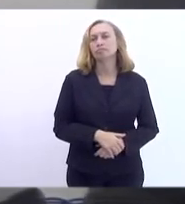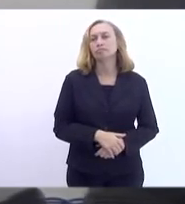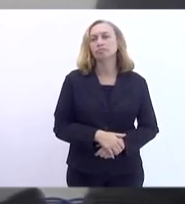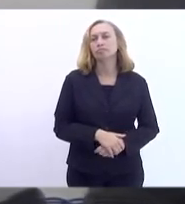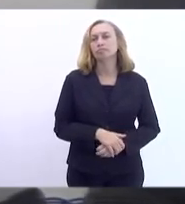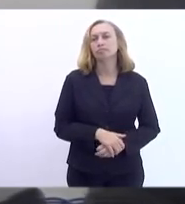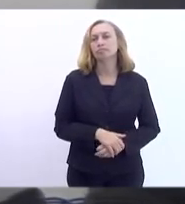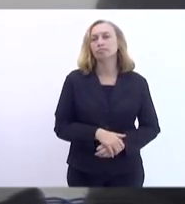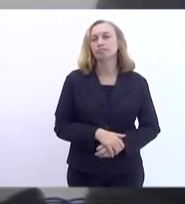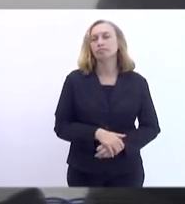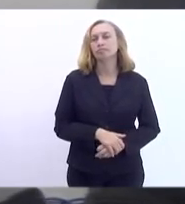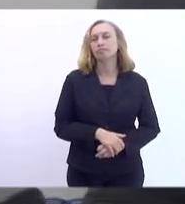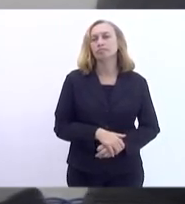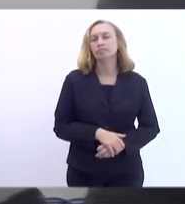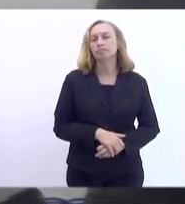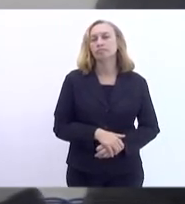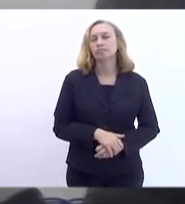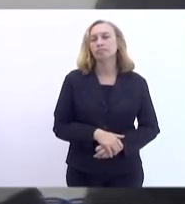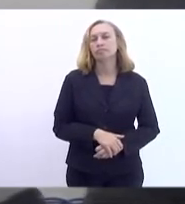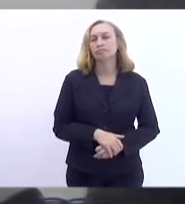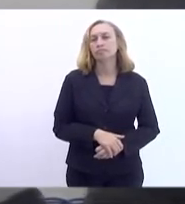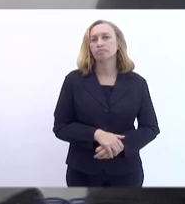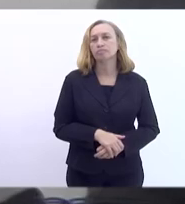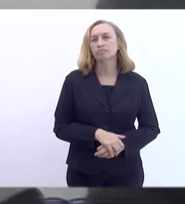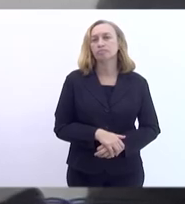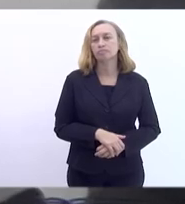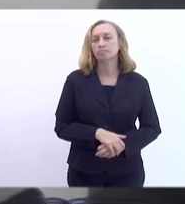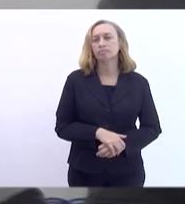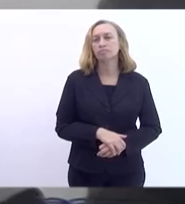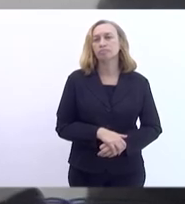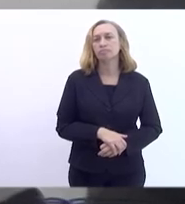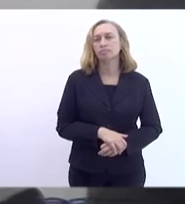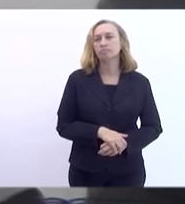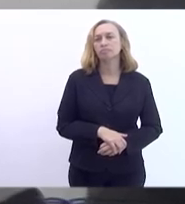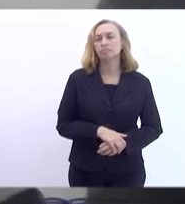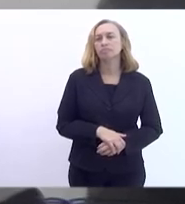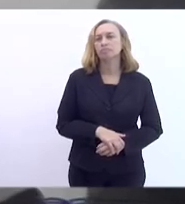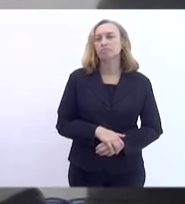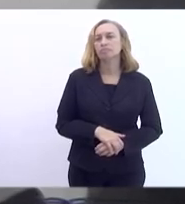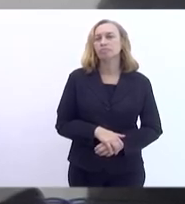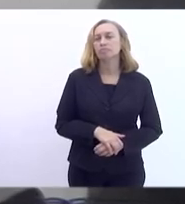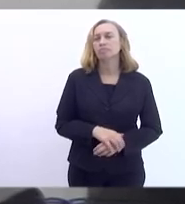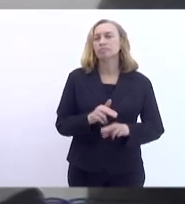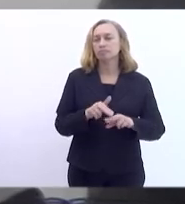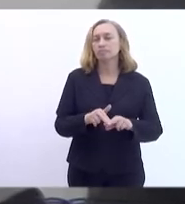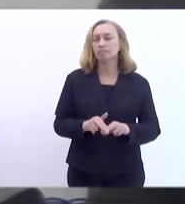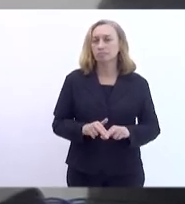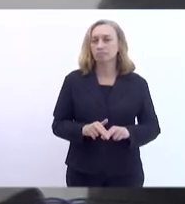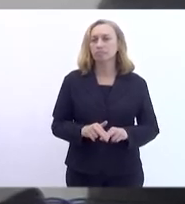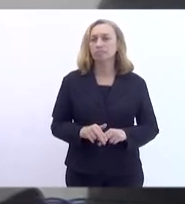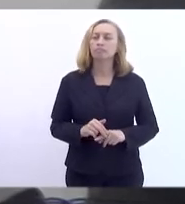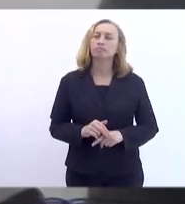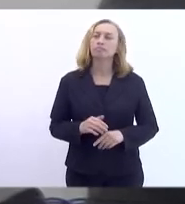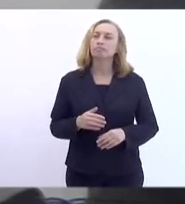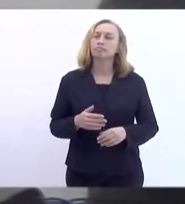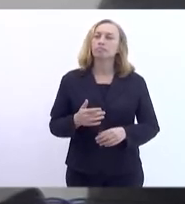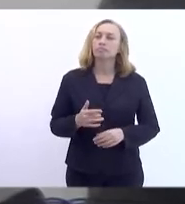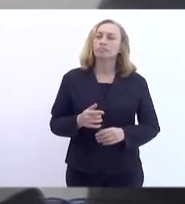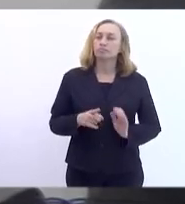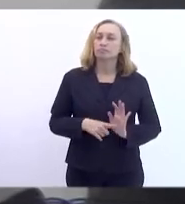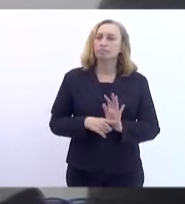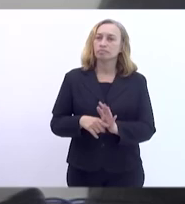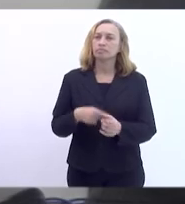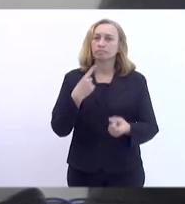o objetivo dessa dessa recomendação é também facilitar o debate